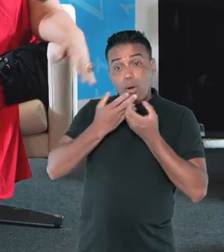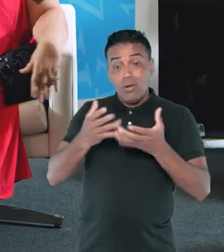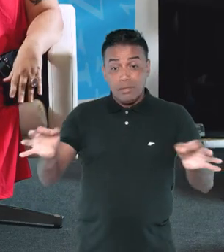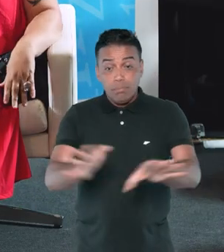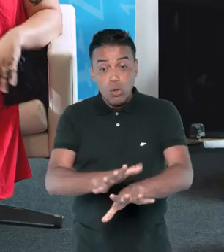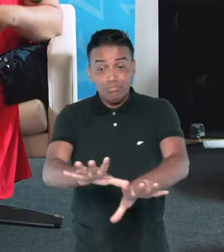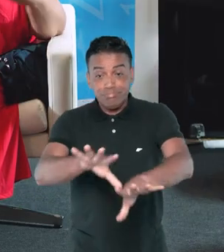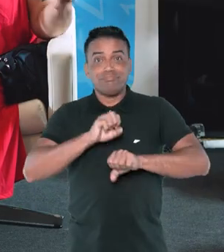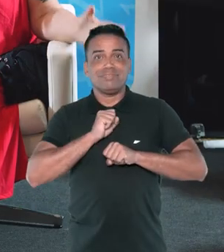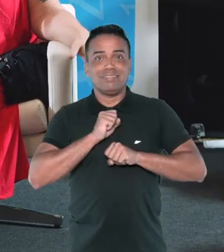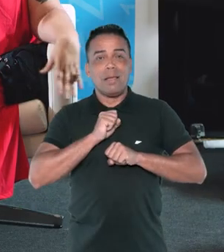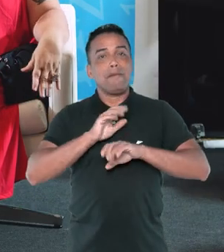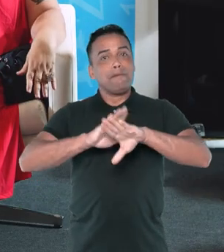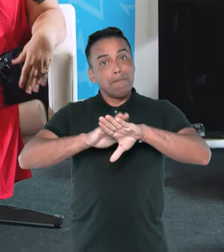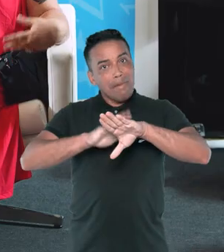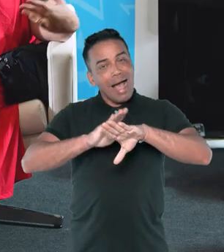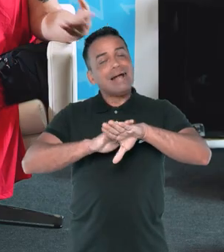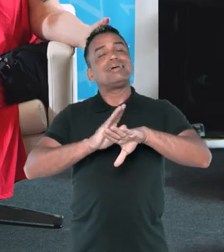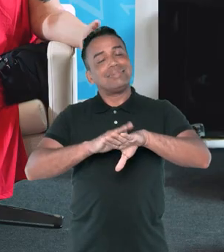mim. Mas foi uma experiência